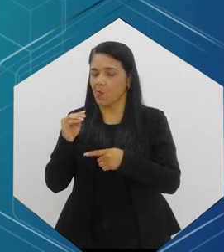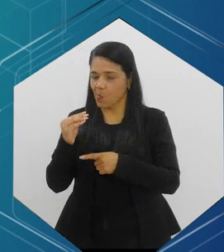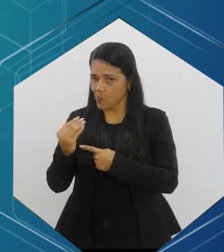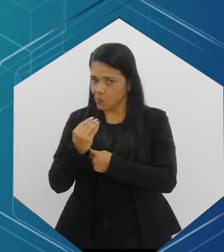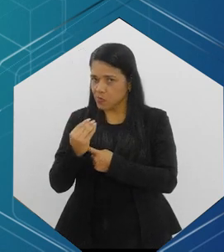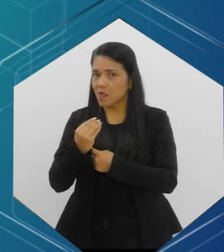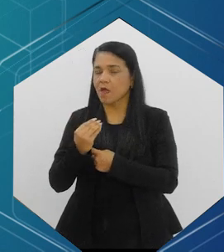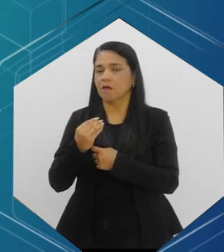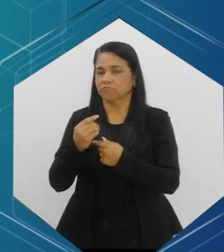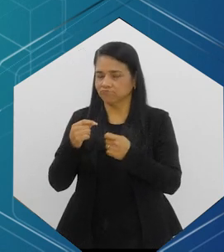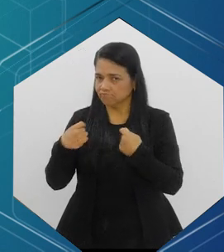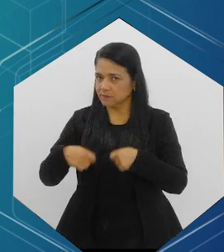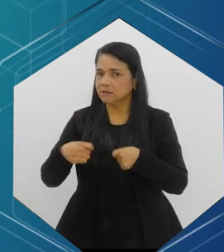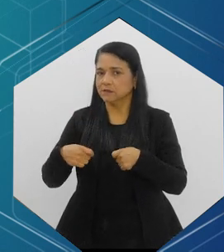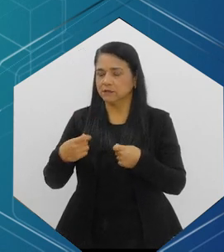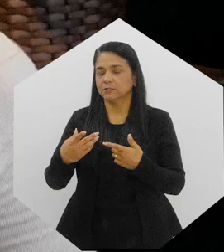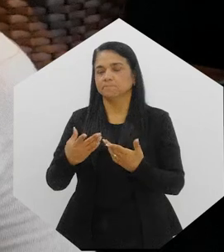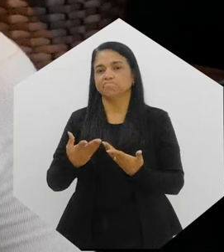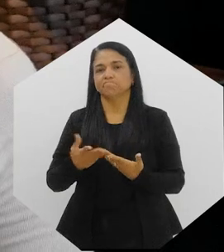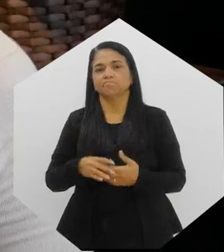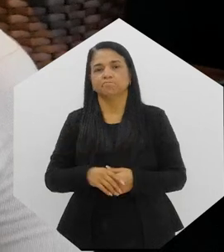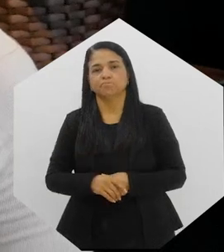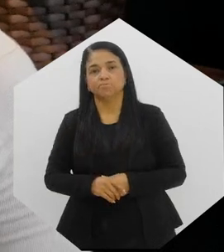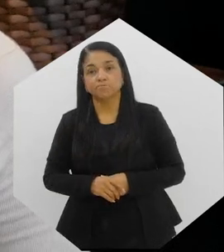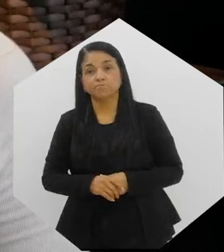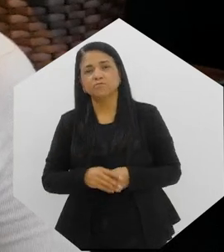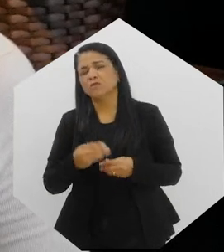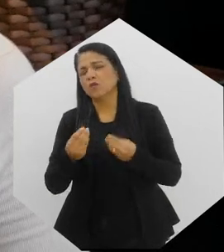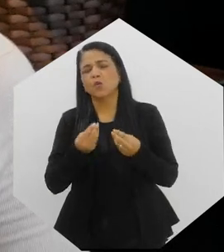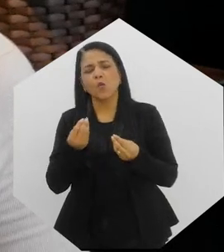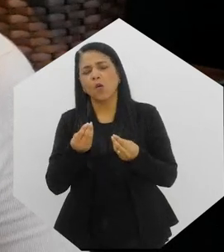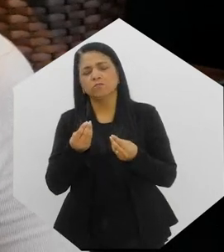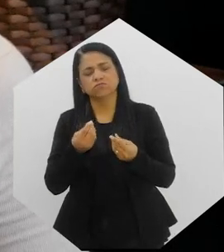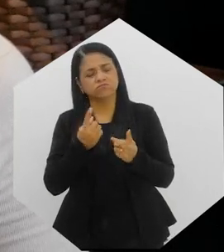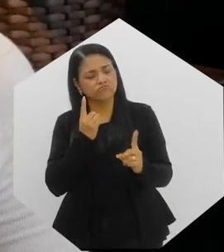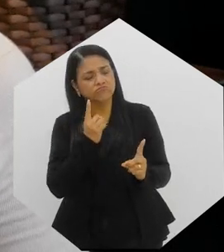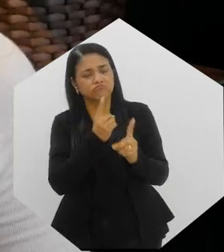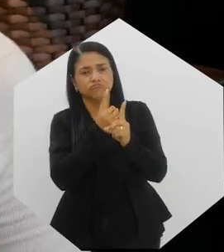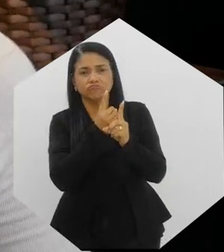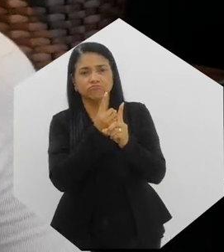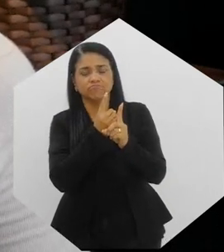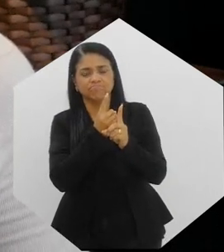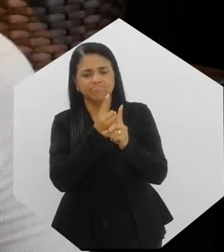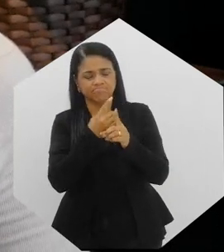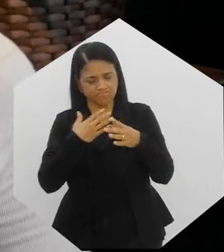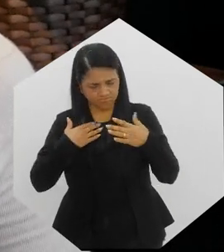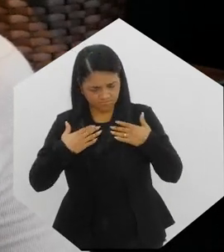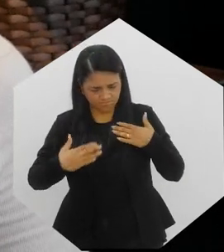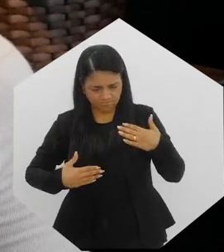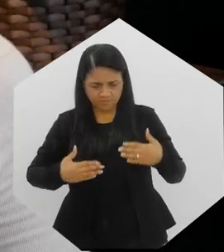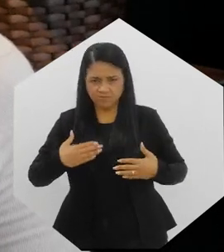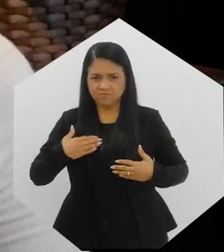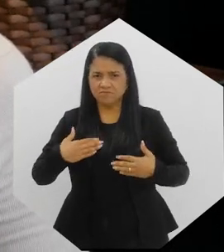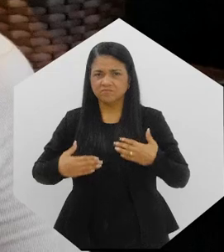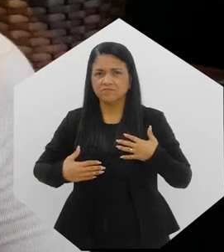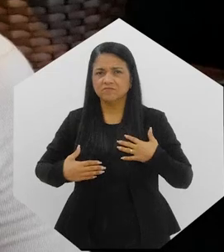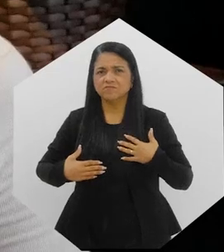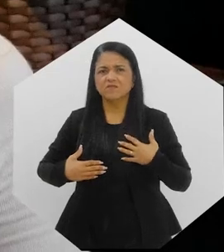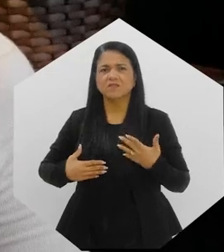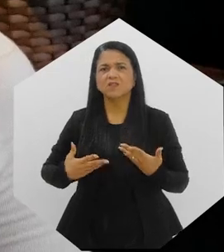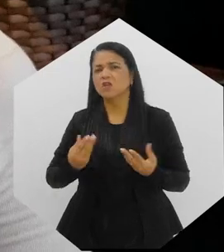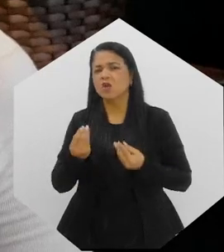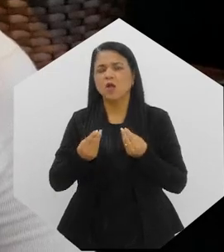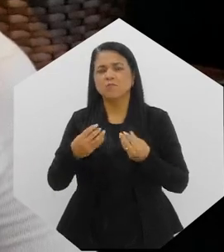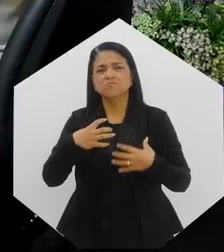pode evoluir para trombose profunda. Doutora, como que a pessoa pode identificar, né, que ela está ali num processo, né, de